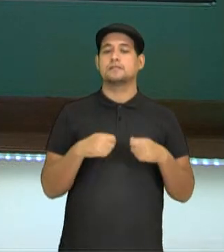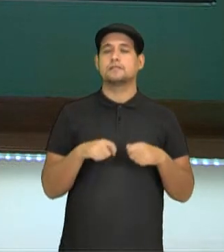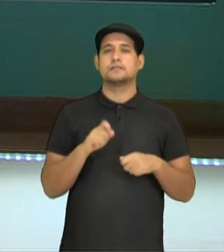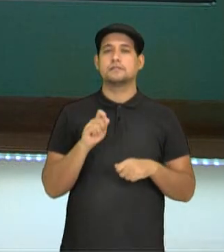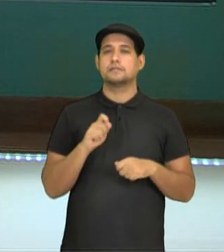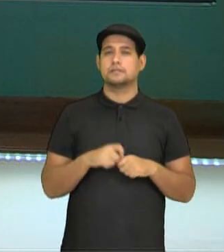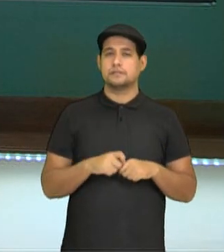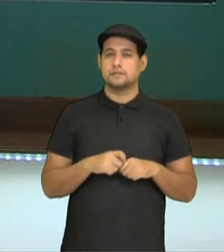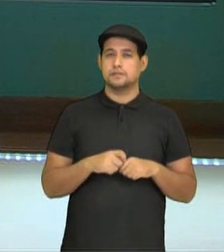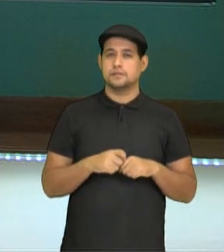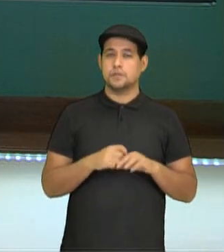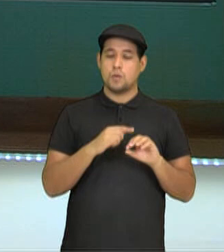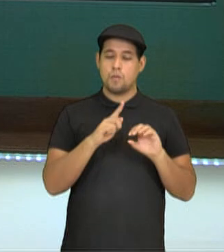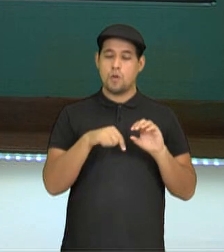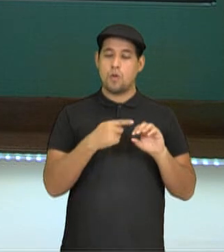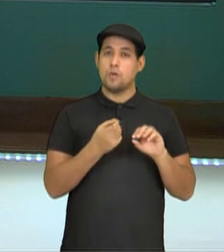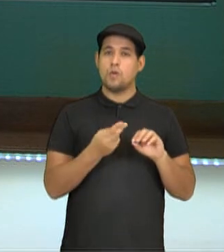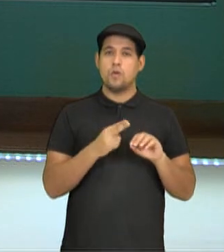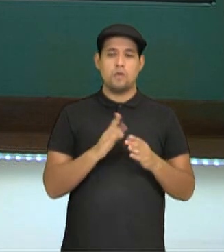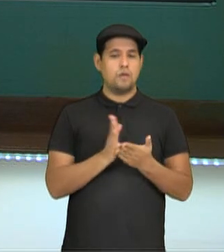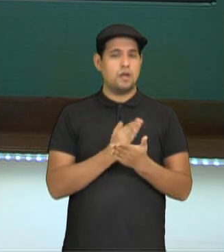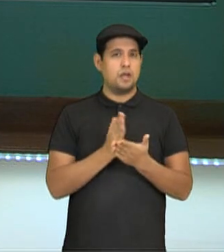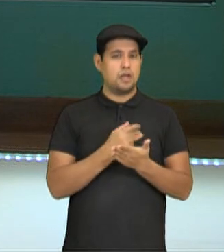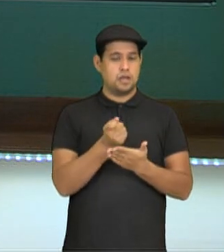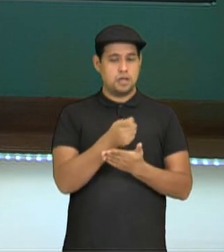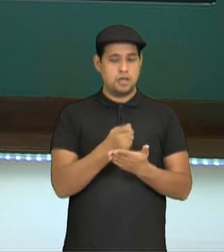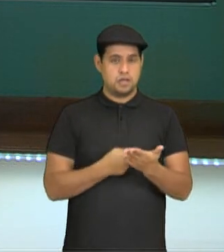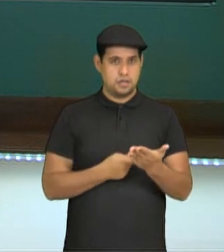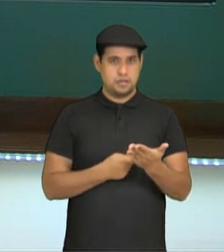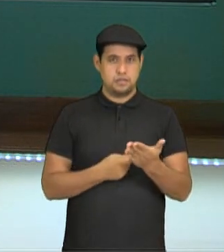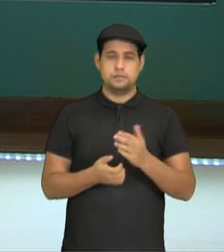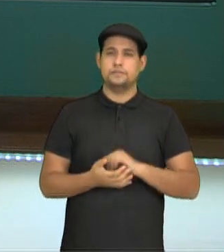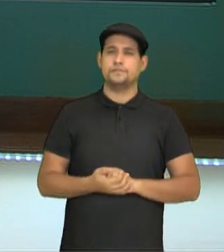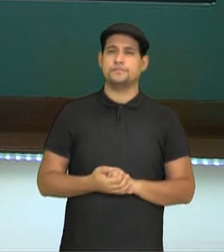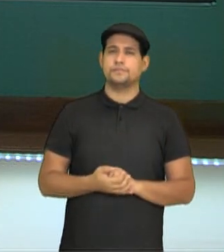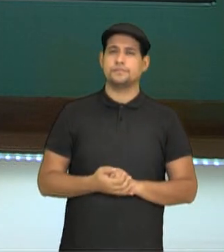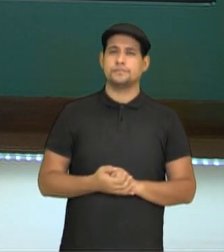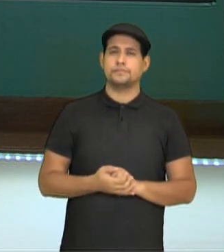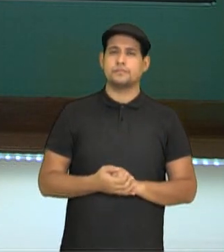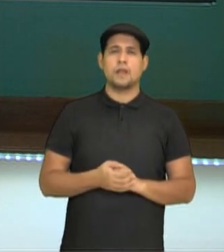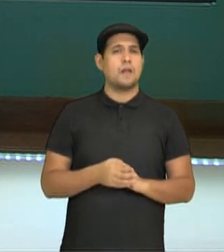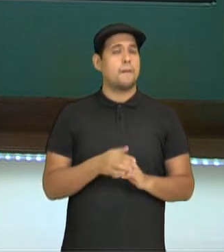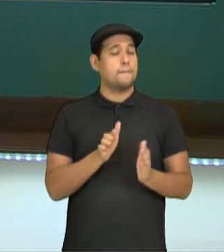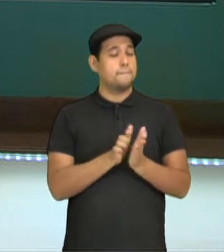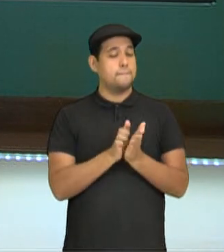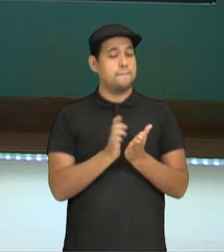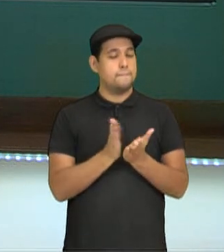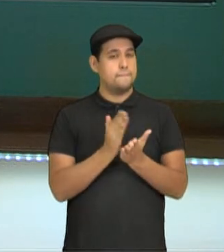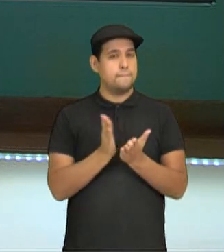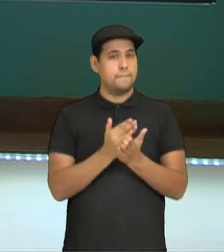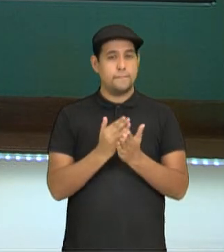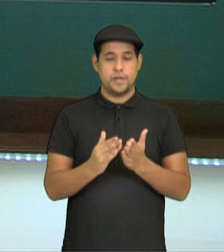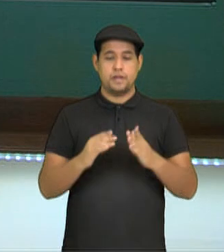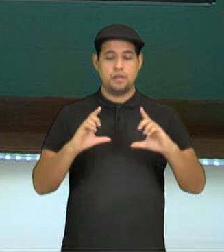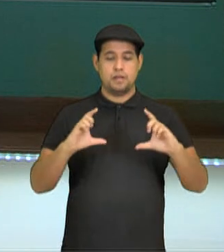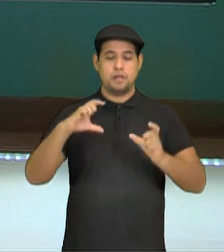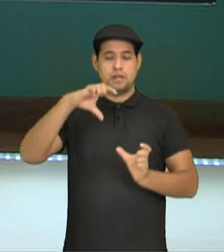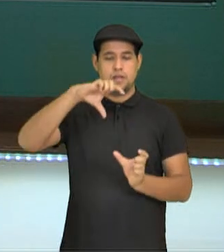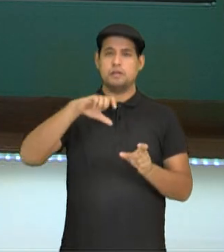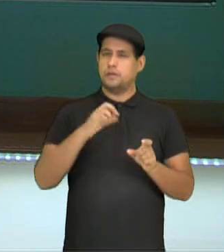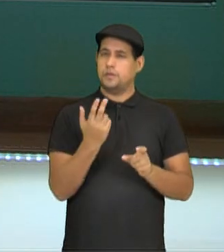de um bloquinho ou um caderno de anotações, pedaços de folhas de mesmo tamanho, pode ser,